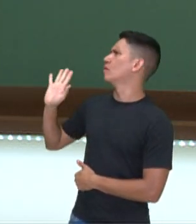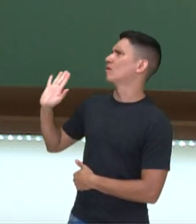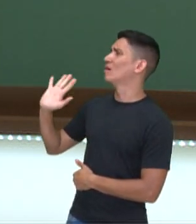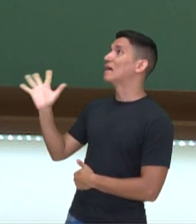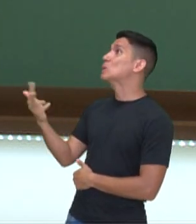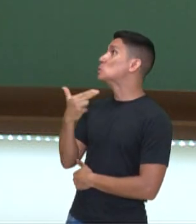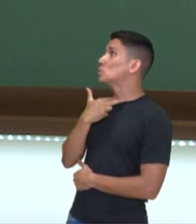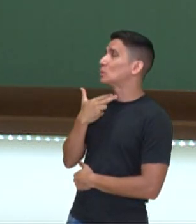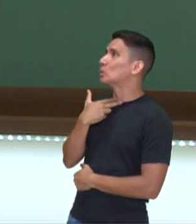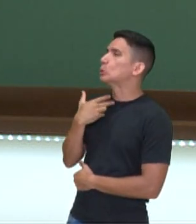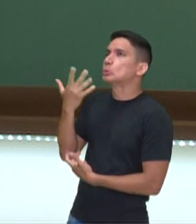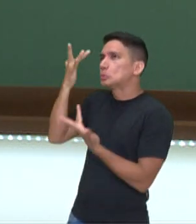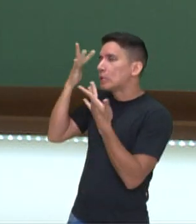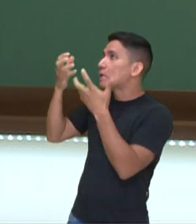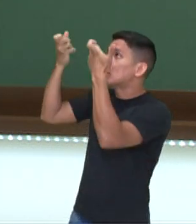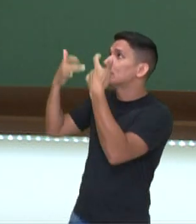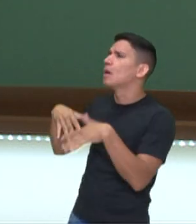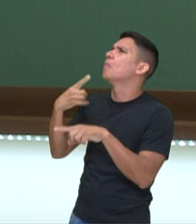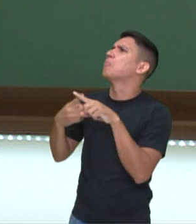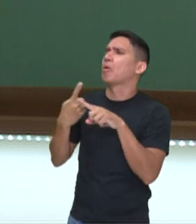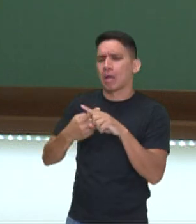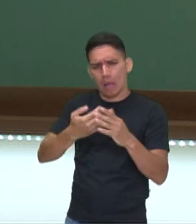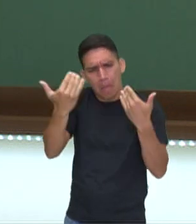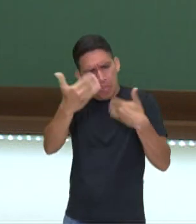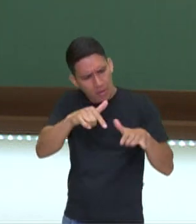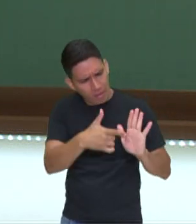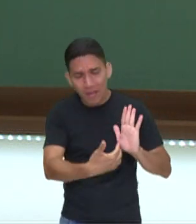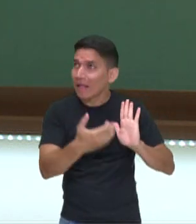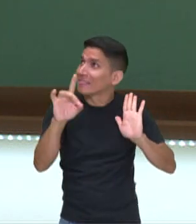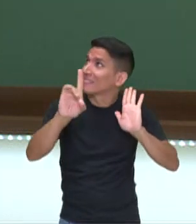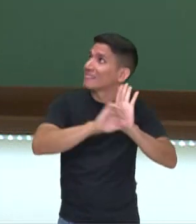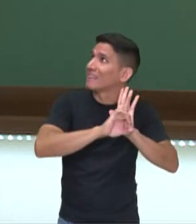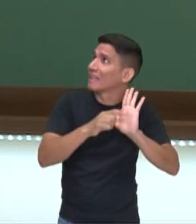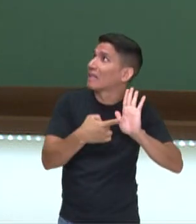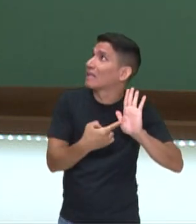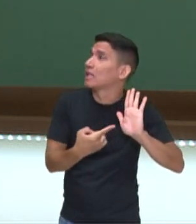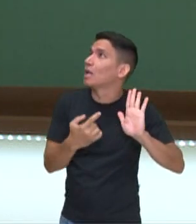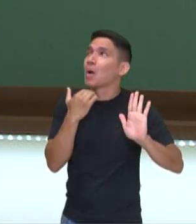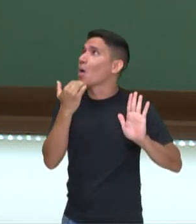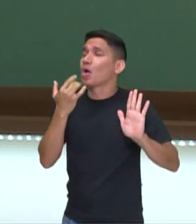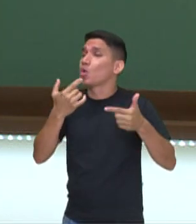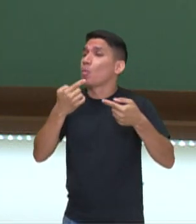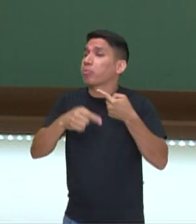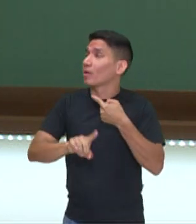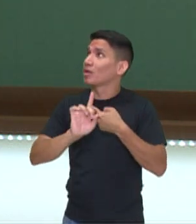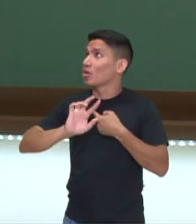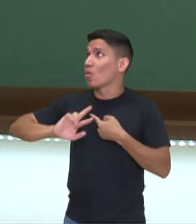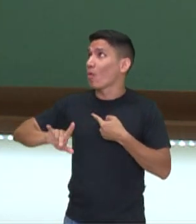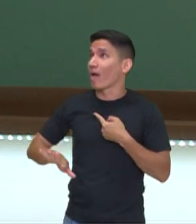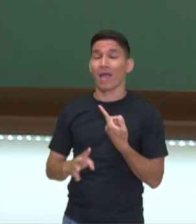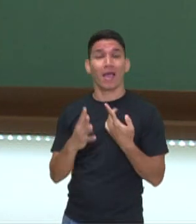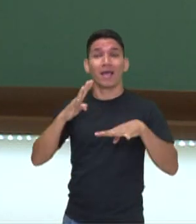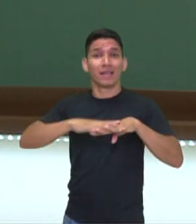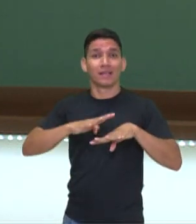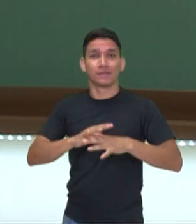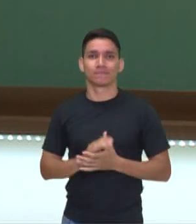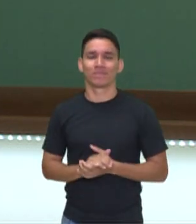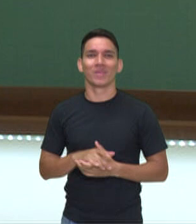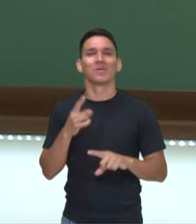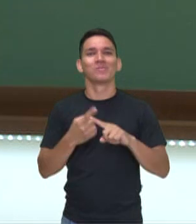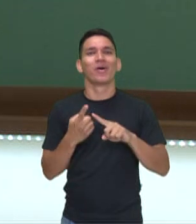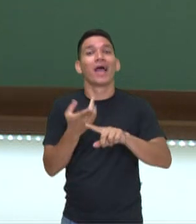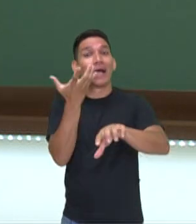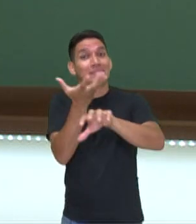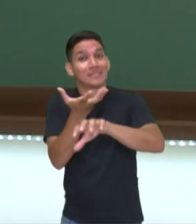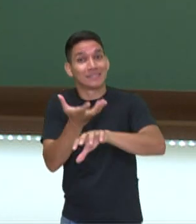my D in math. That class teaches us about numbers, not letters. Então, a disciplina de matemática ensina números e não